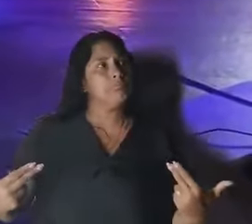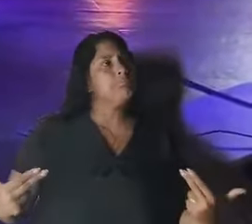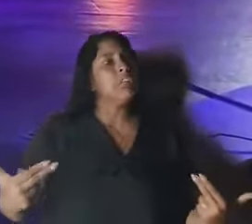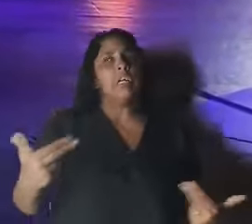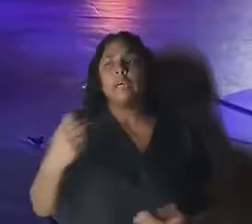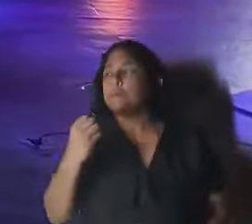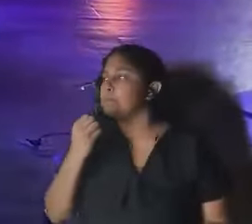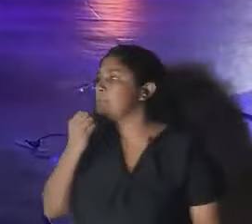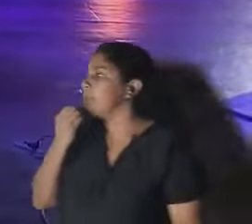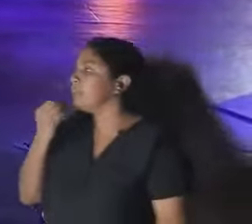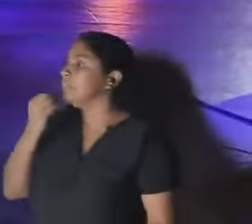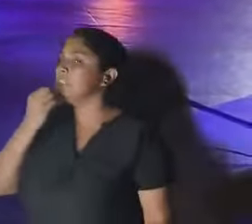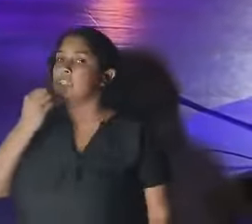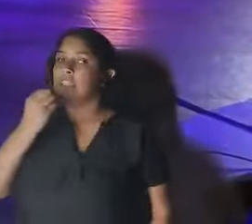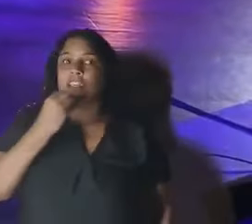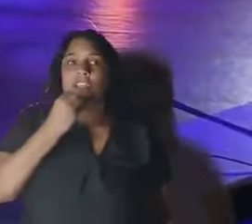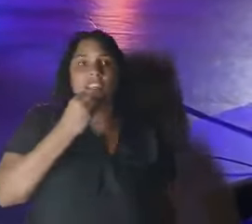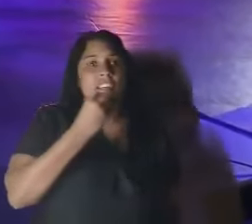Será que